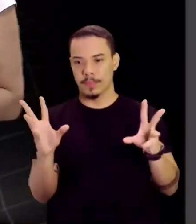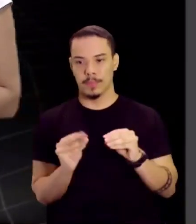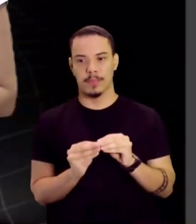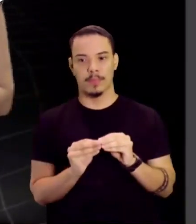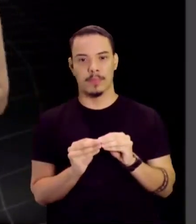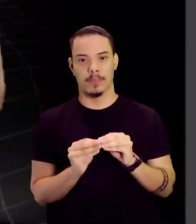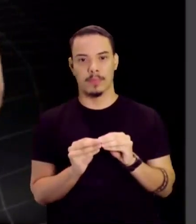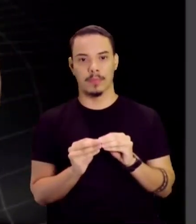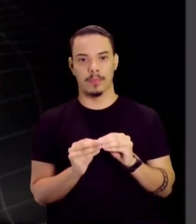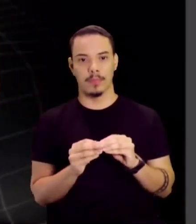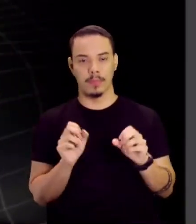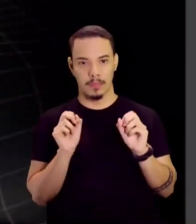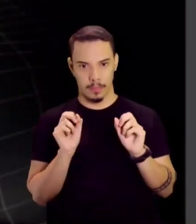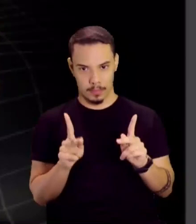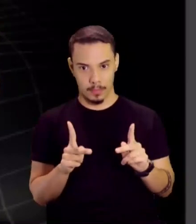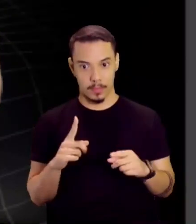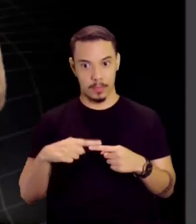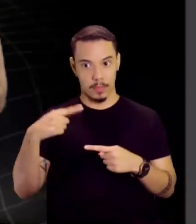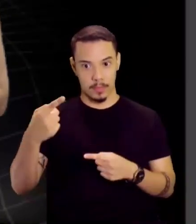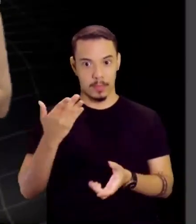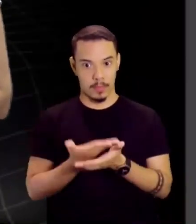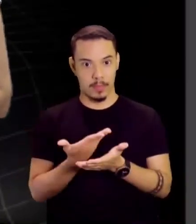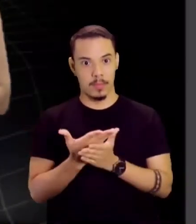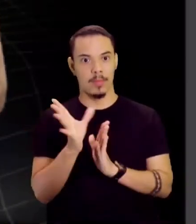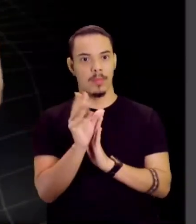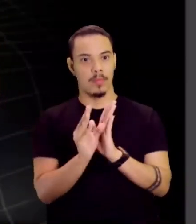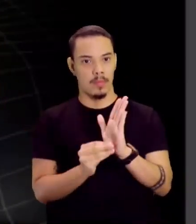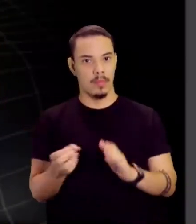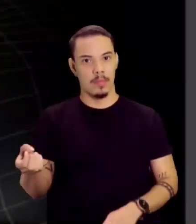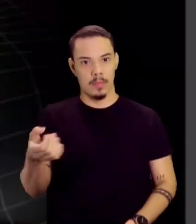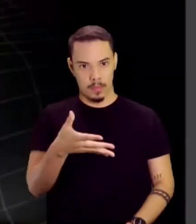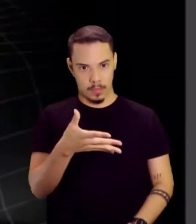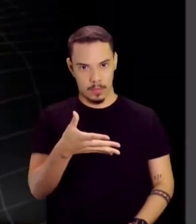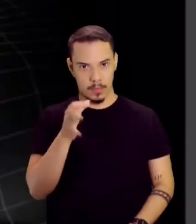Décio? Então, acho que... Próxima aula, mais conteúdo, Próxima aula,